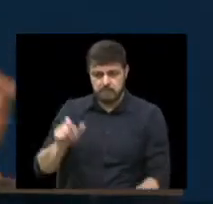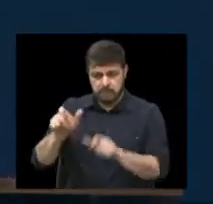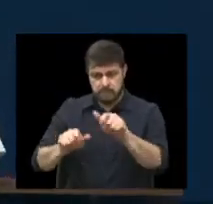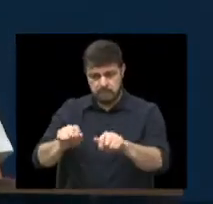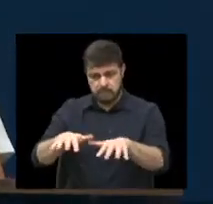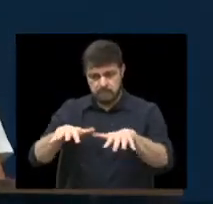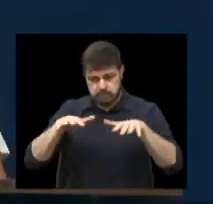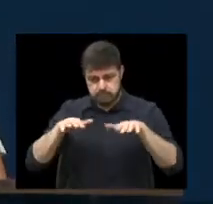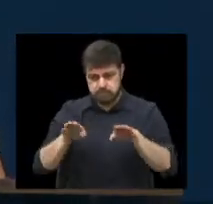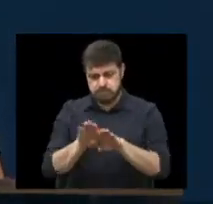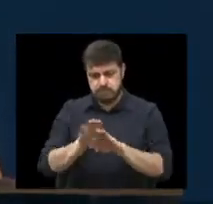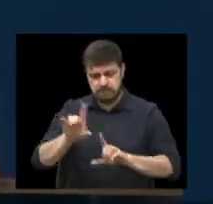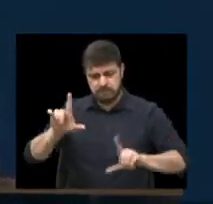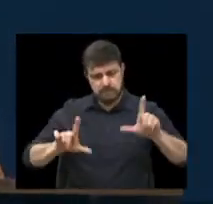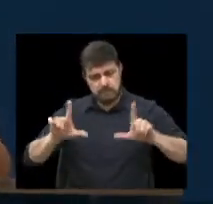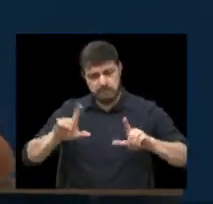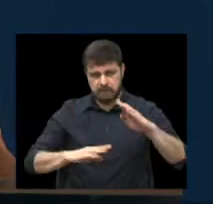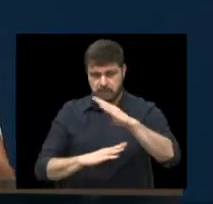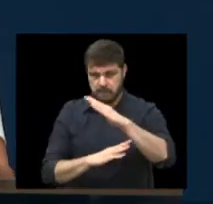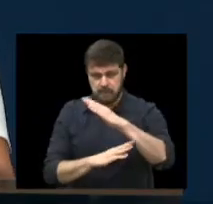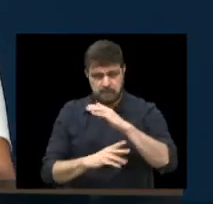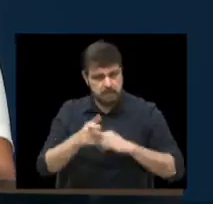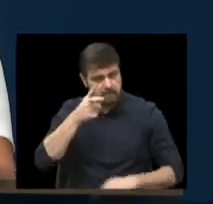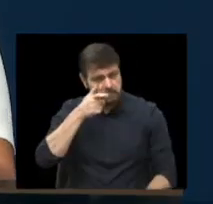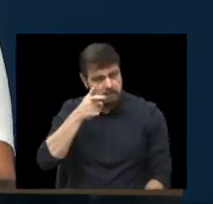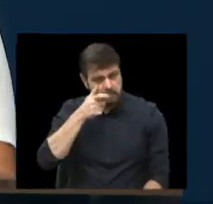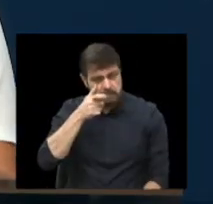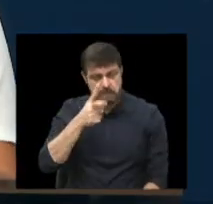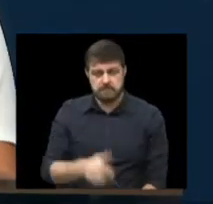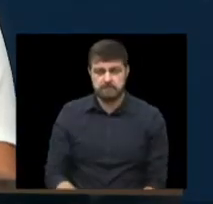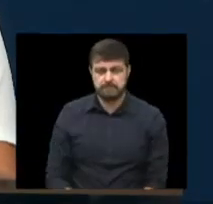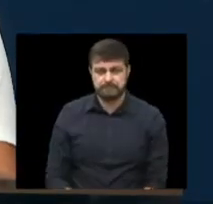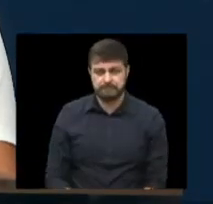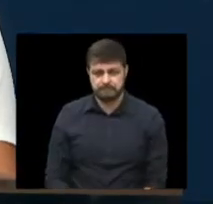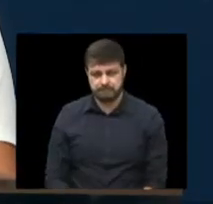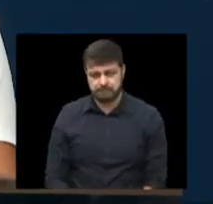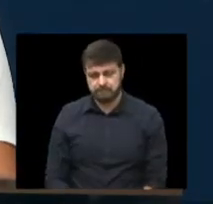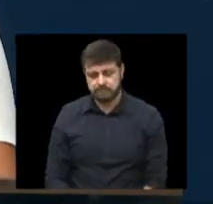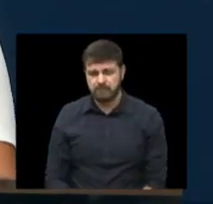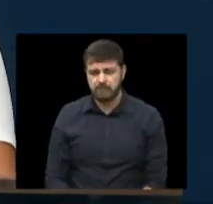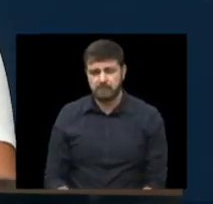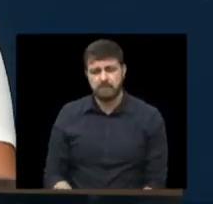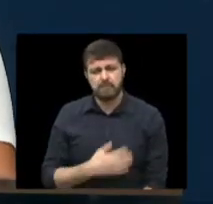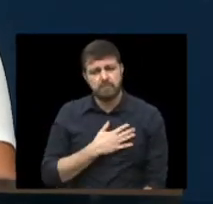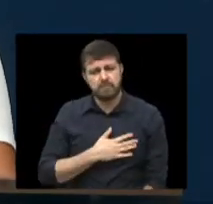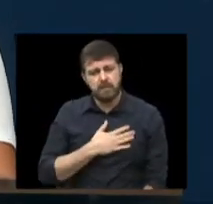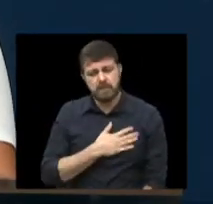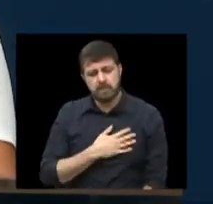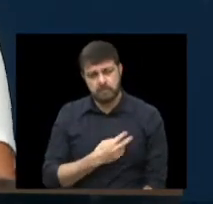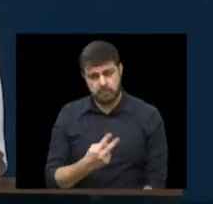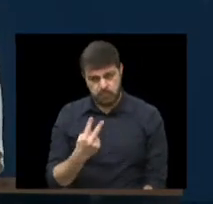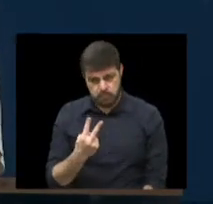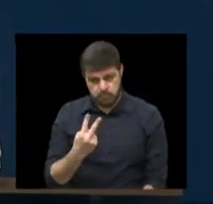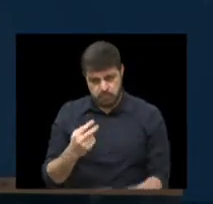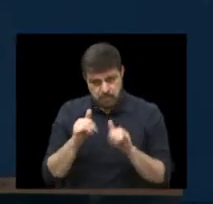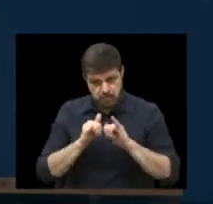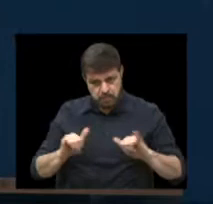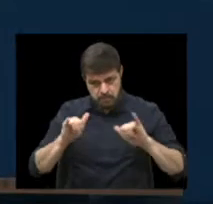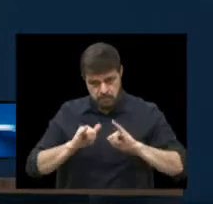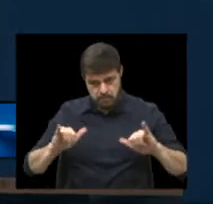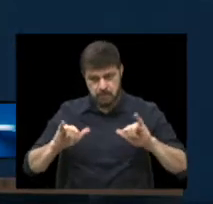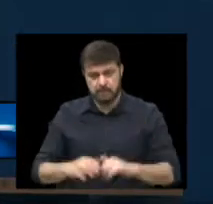que nos assiste pela TV Câmara, público aqui presente. Eu gostaria de dar 2 informes na noite de